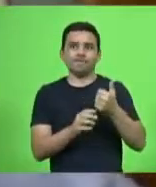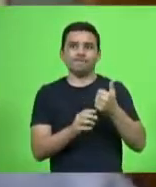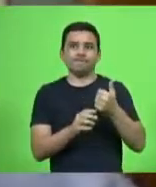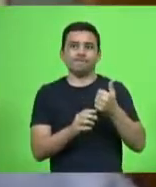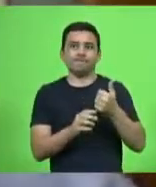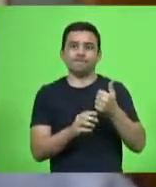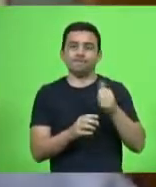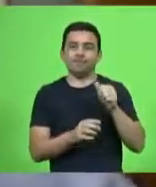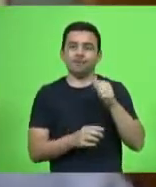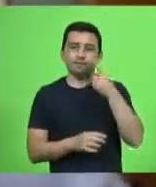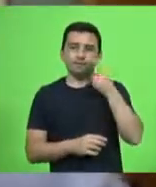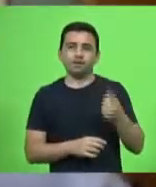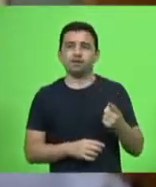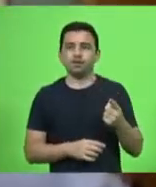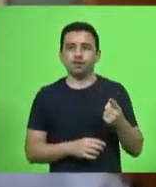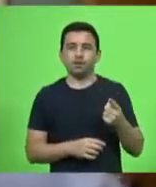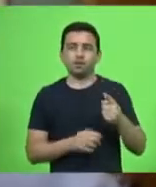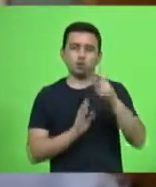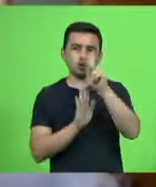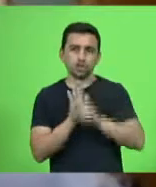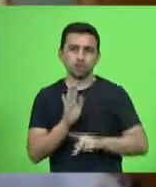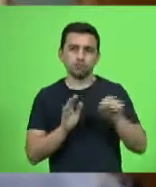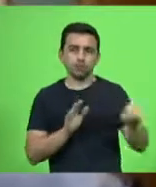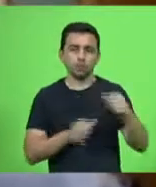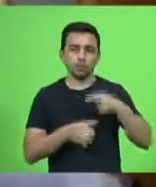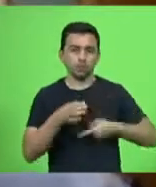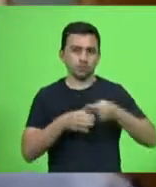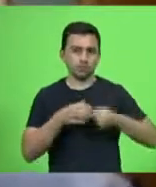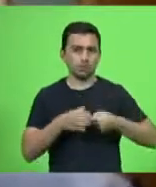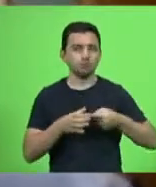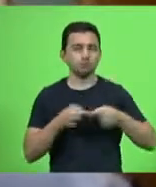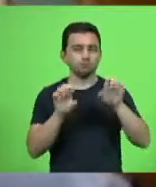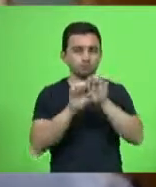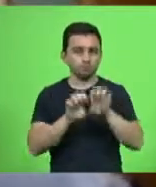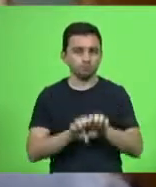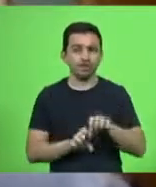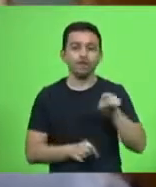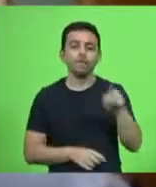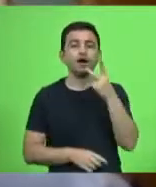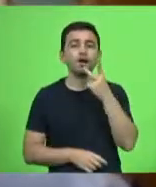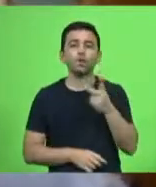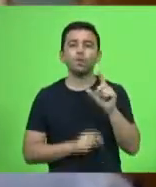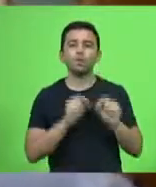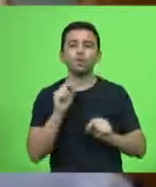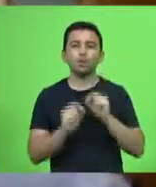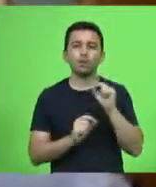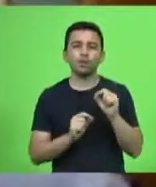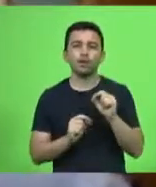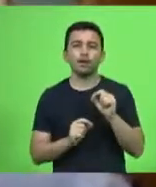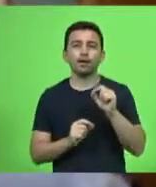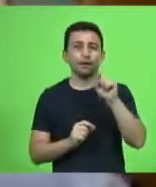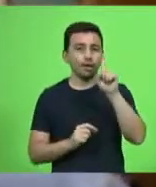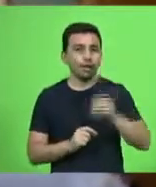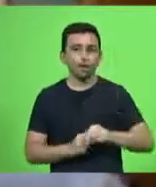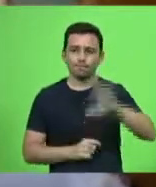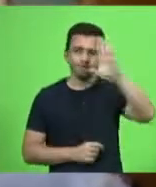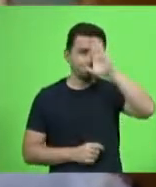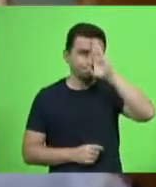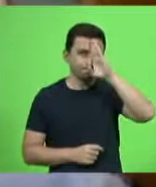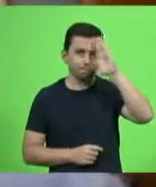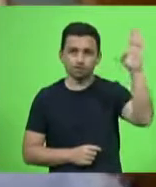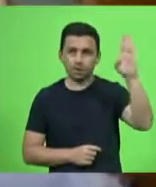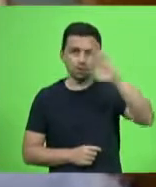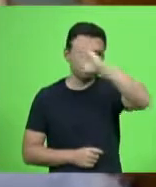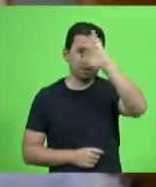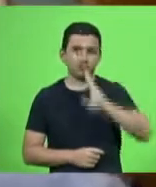país na condução do Ministério da Infraestrutura, disse que essa é uma das maiores prioridades do